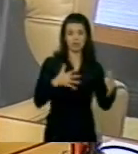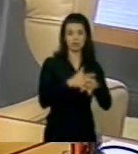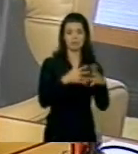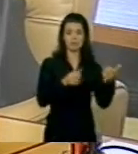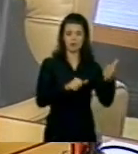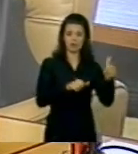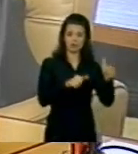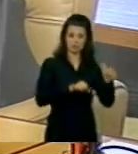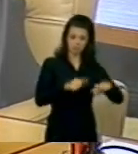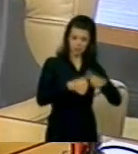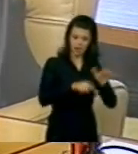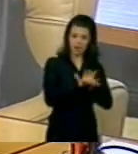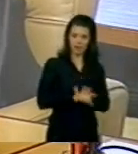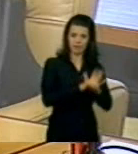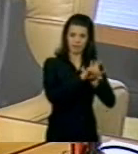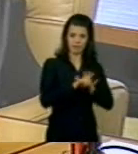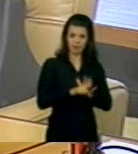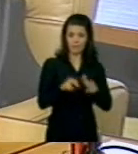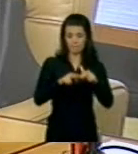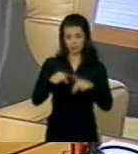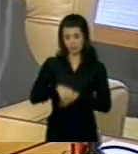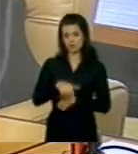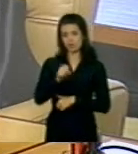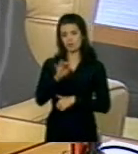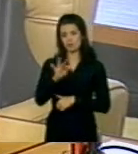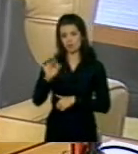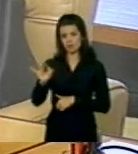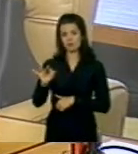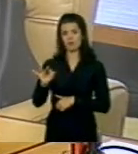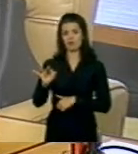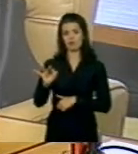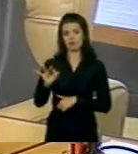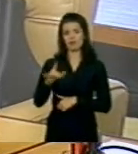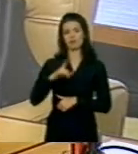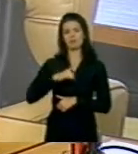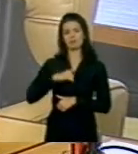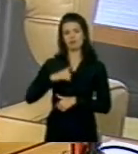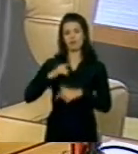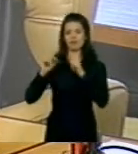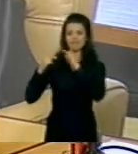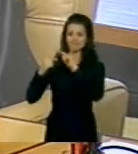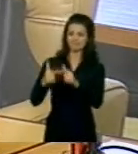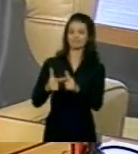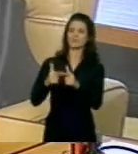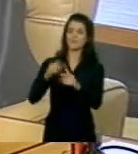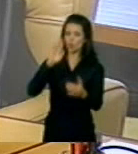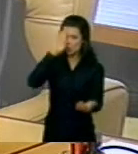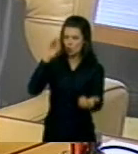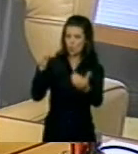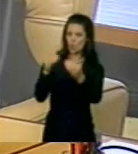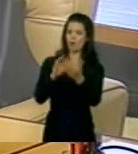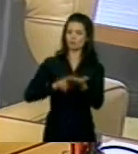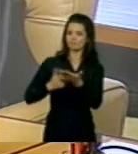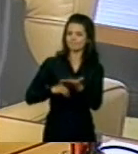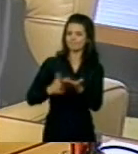a razão pela qual este tribunal tem tradicional jurisprudência